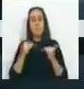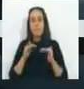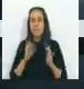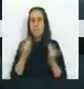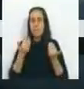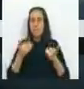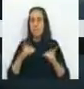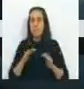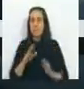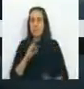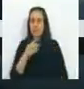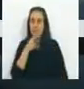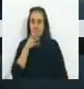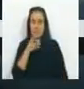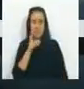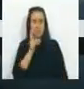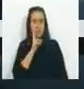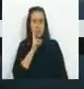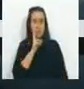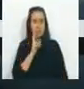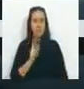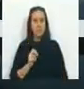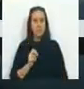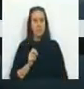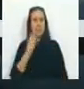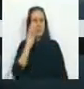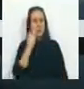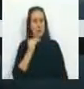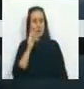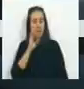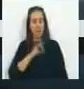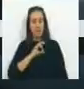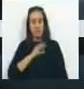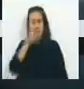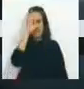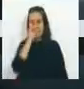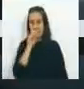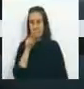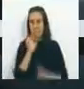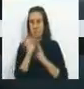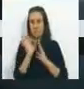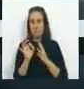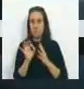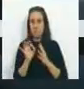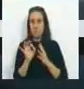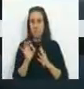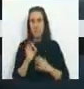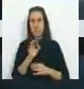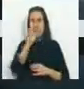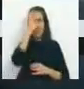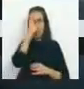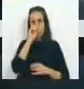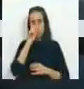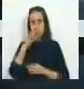Mas, desculpe que lhe diga que eu acho que a Sra. Ministra, neste aspecto, está com o corpo no Ministério e